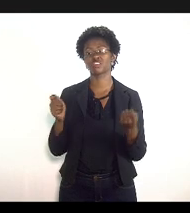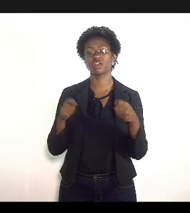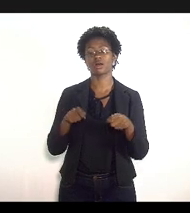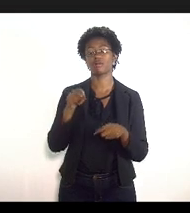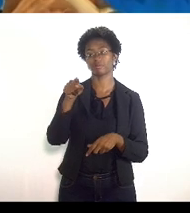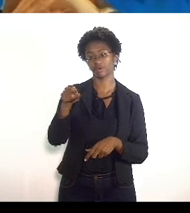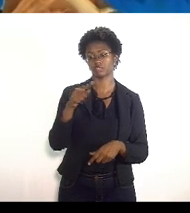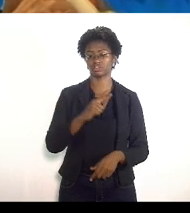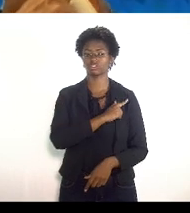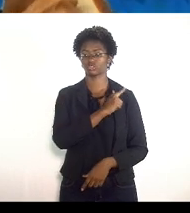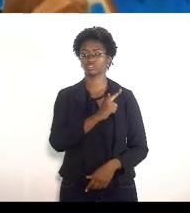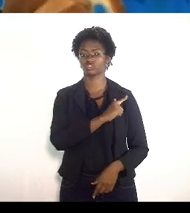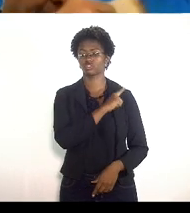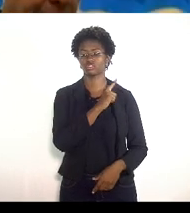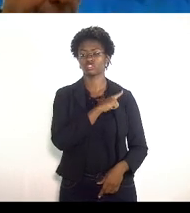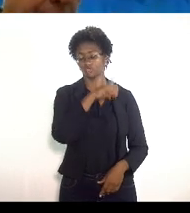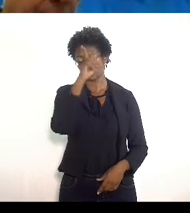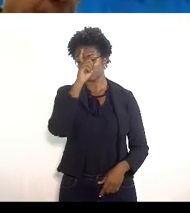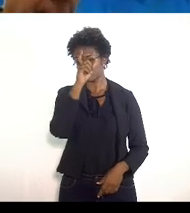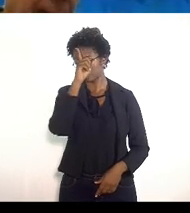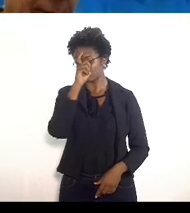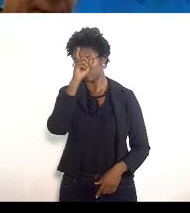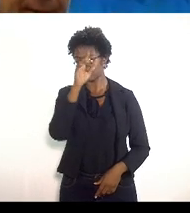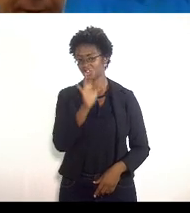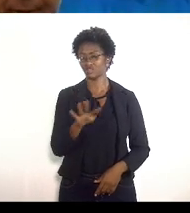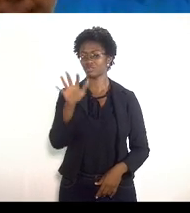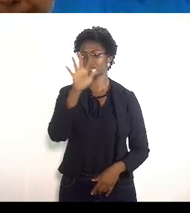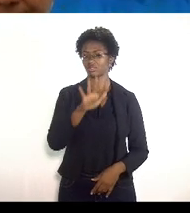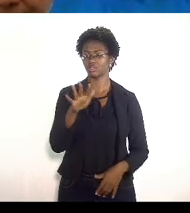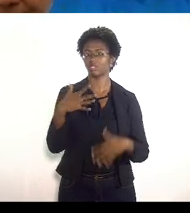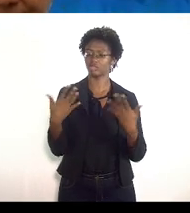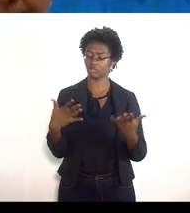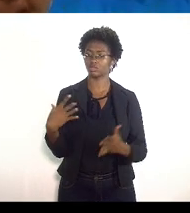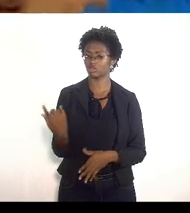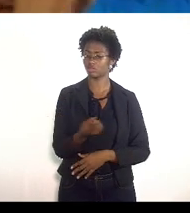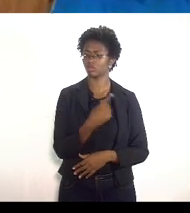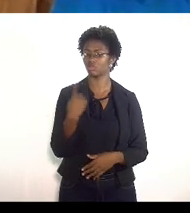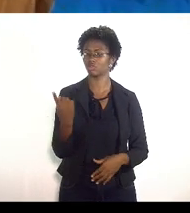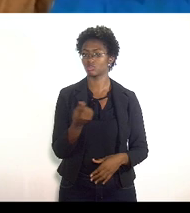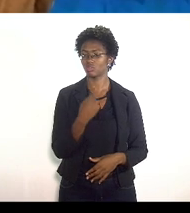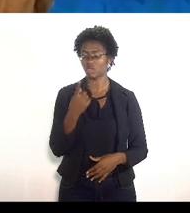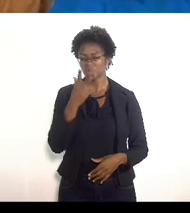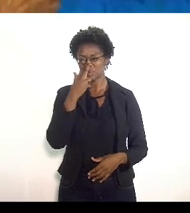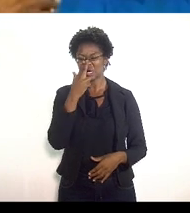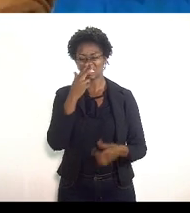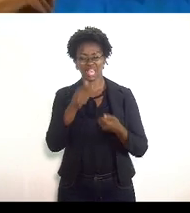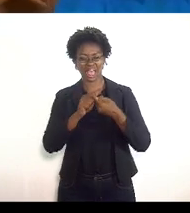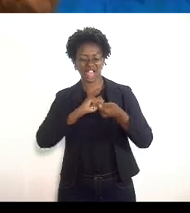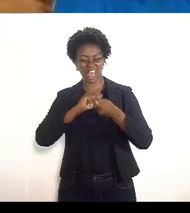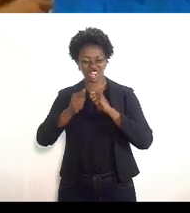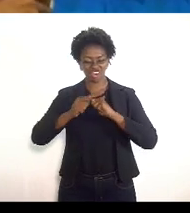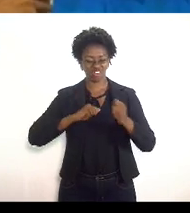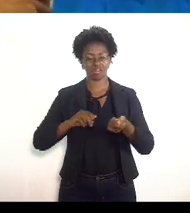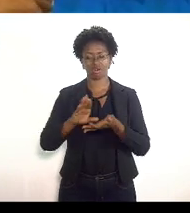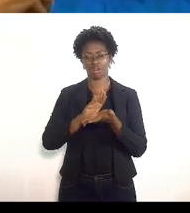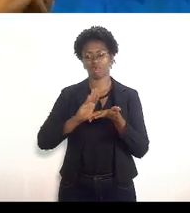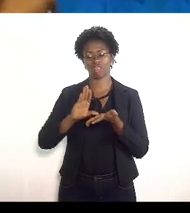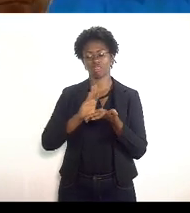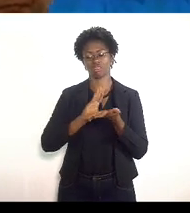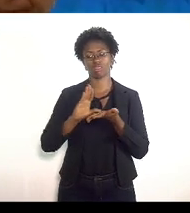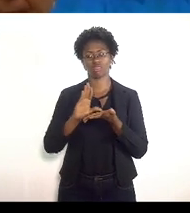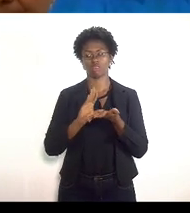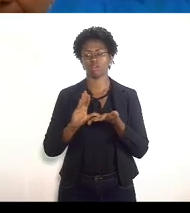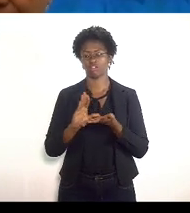incapacidade de gerir os hospitais federais. Estamos rasgando a Constituição Federal, negando